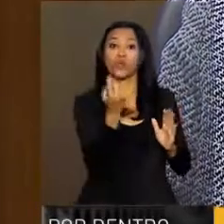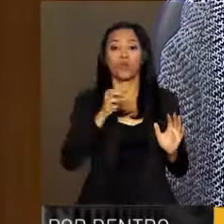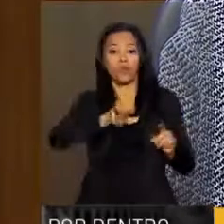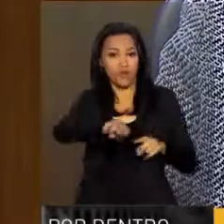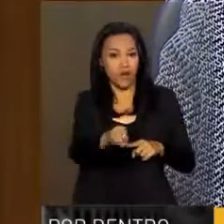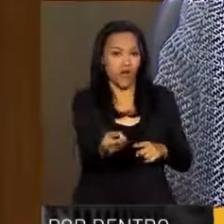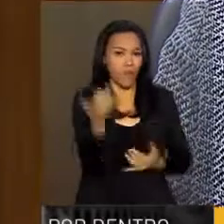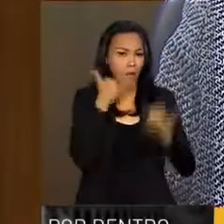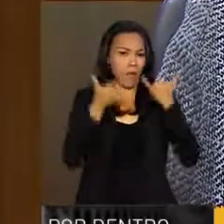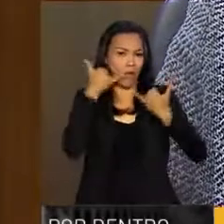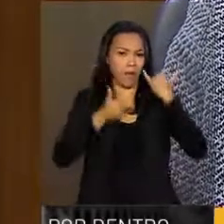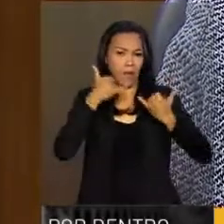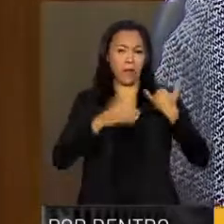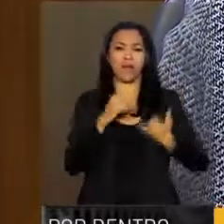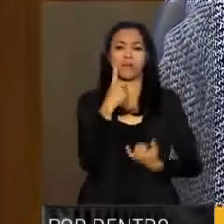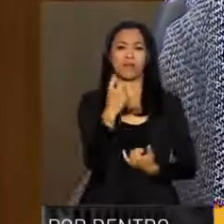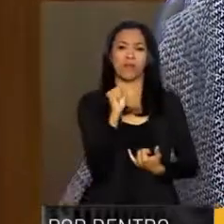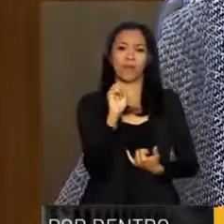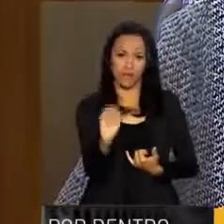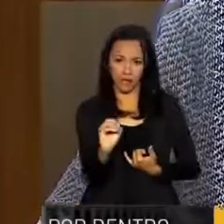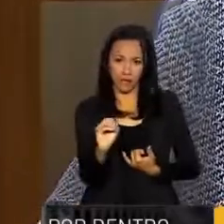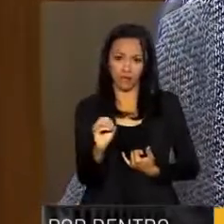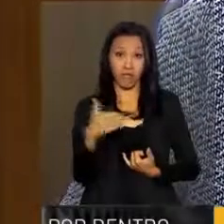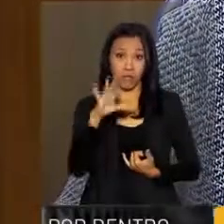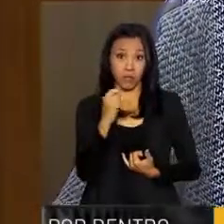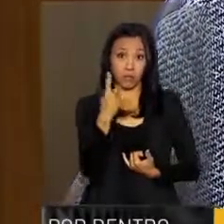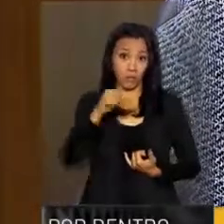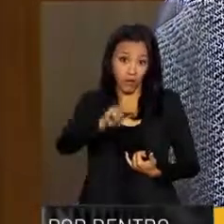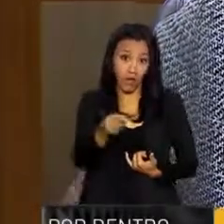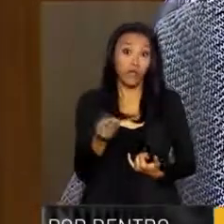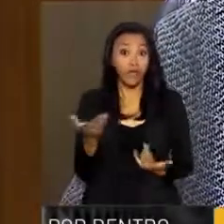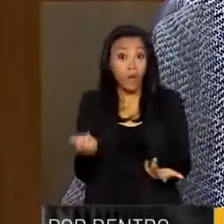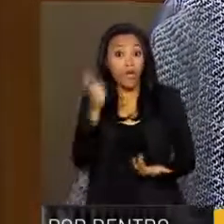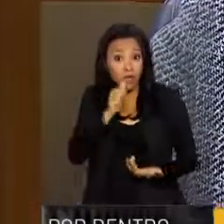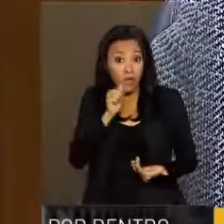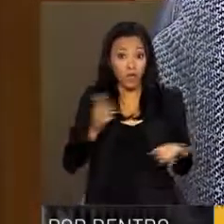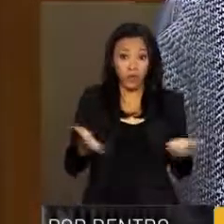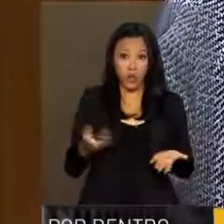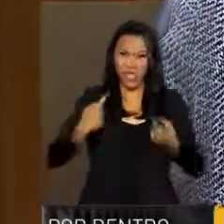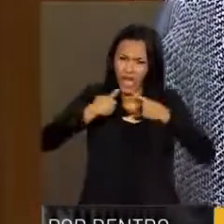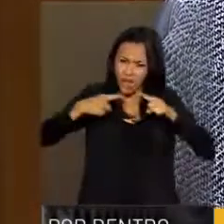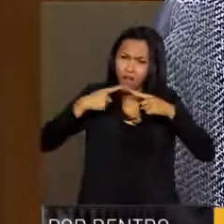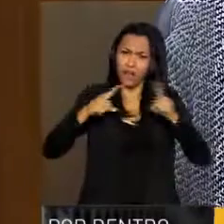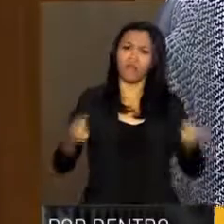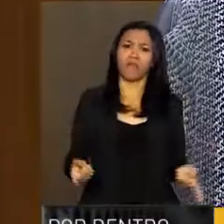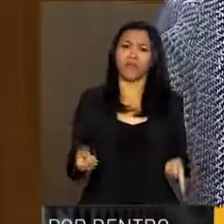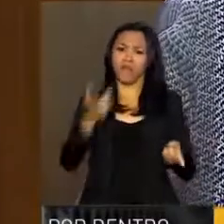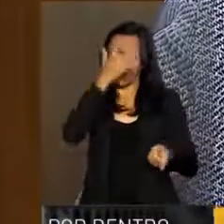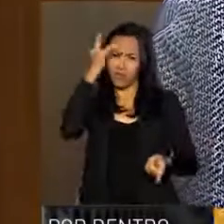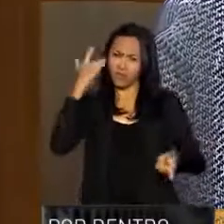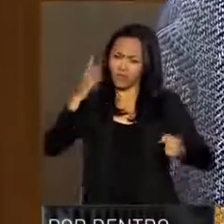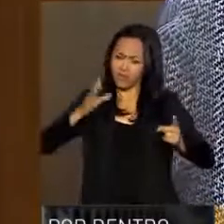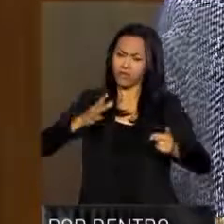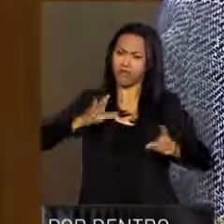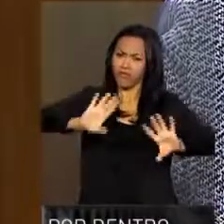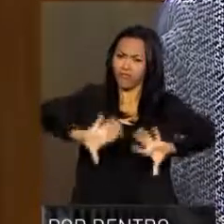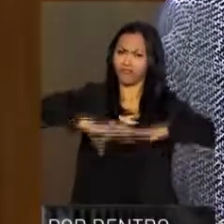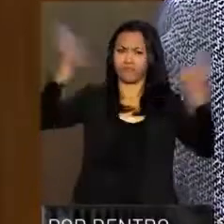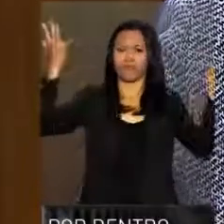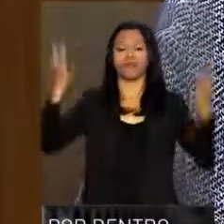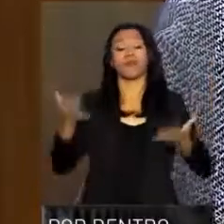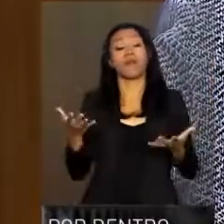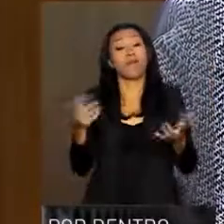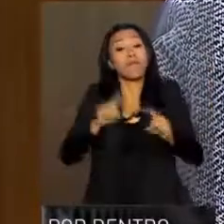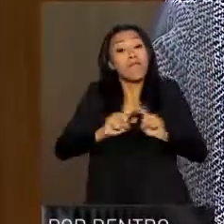180 isso significa que as mulheres hoje estão falando que as pessoas também estão se dignado mas isso é um trabalho do dia a